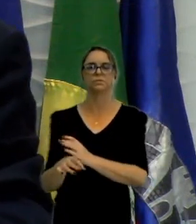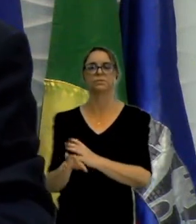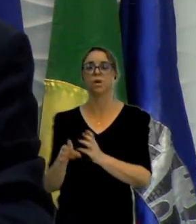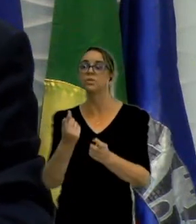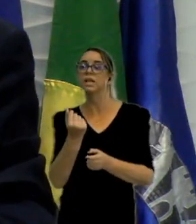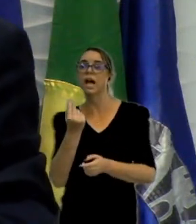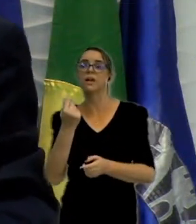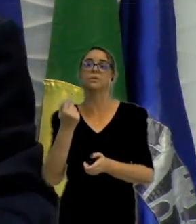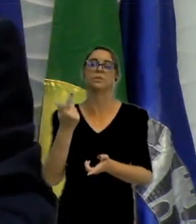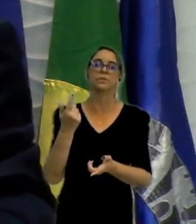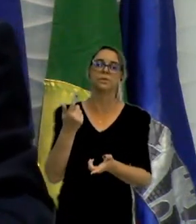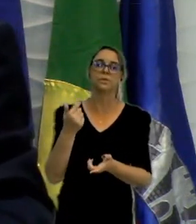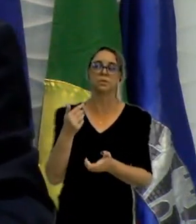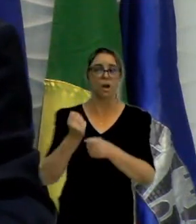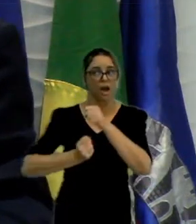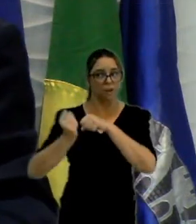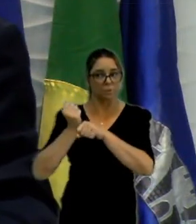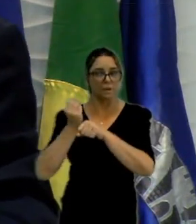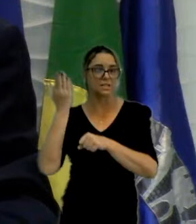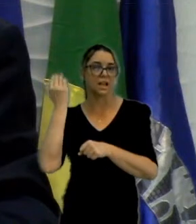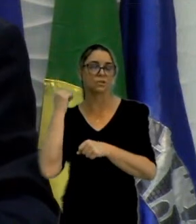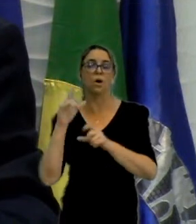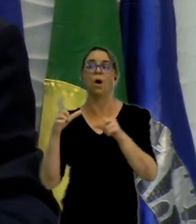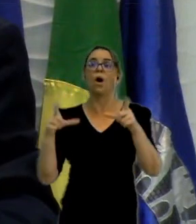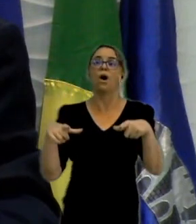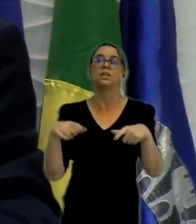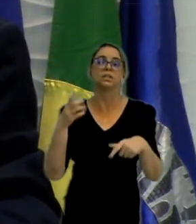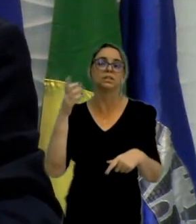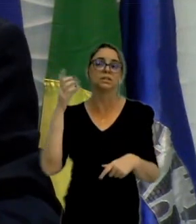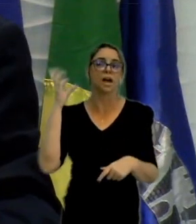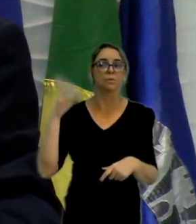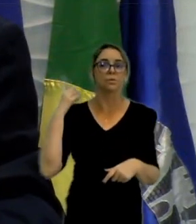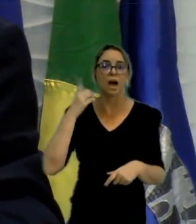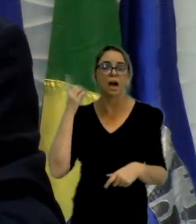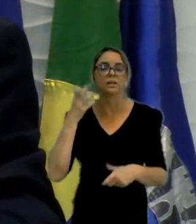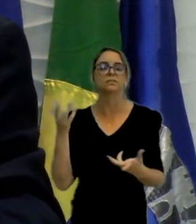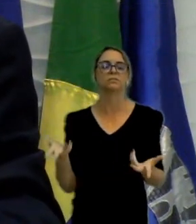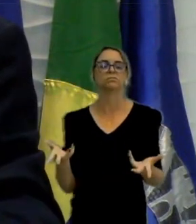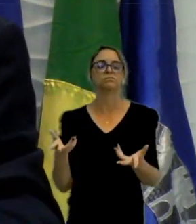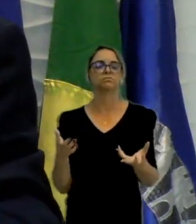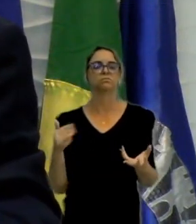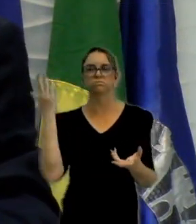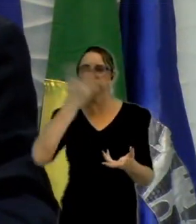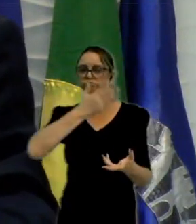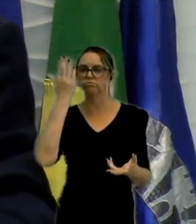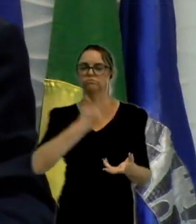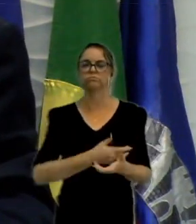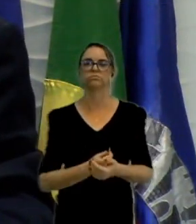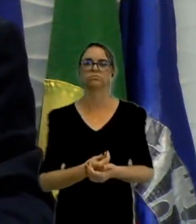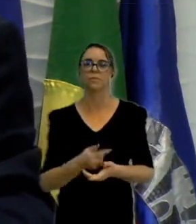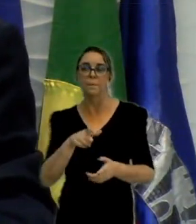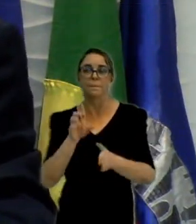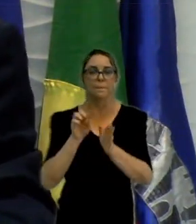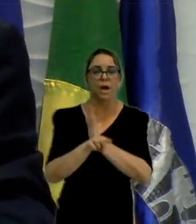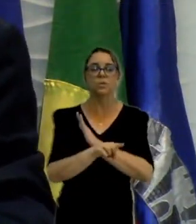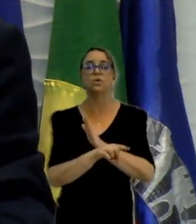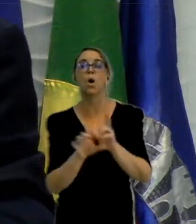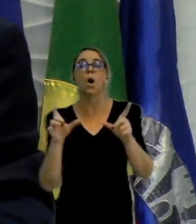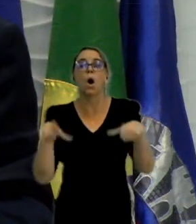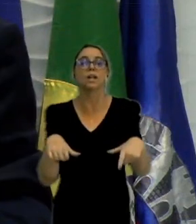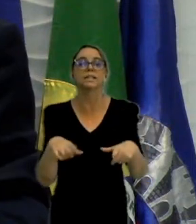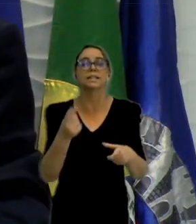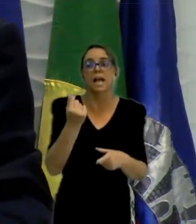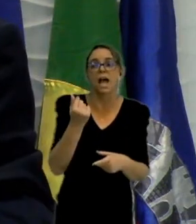retroativos do ano passado, onde é que está a deputada, Diogo? Vossa Excelência perguntou no tempo onde era que estava o dinheiro